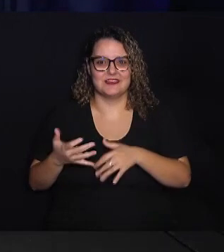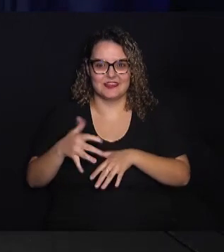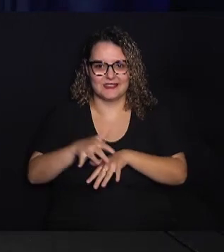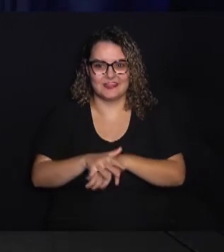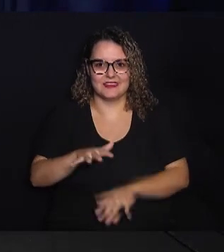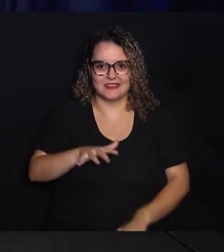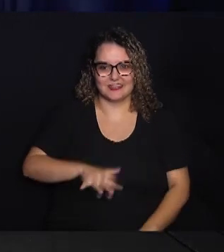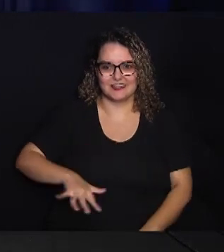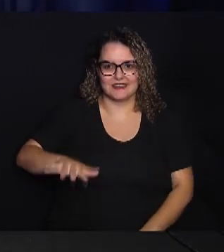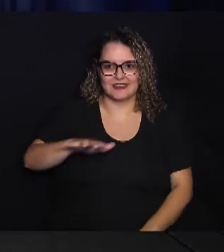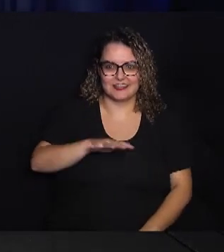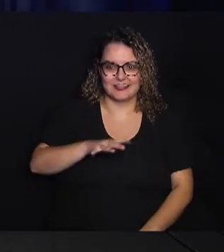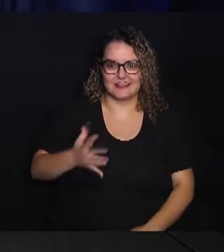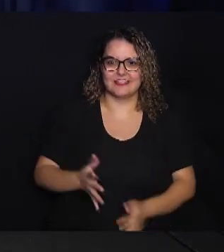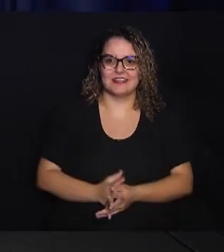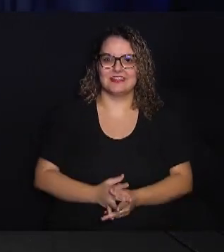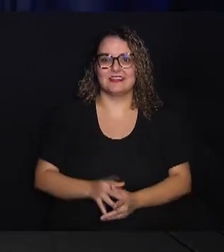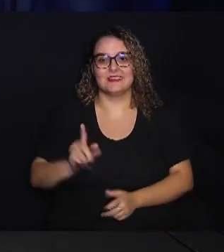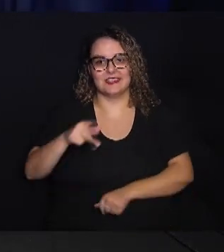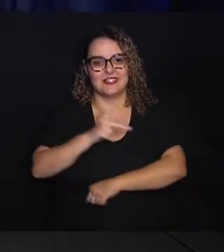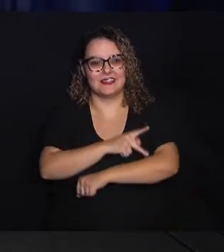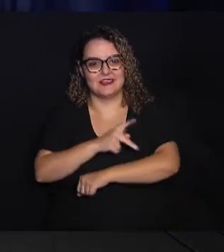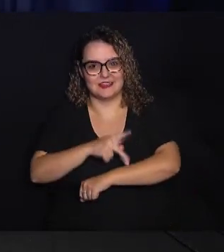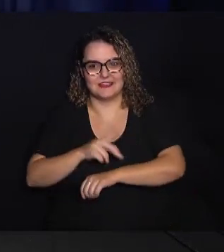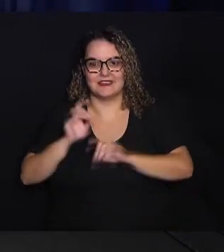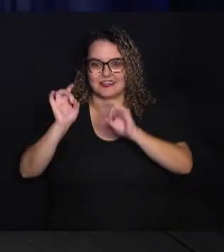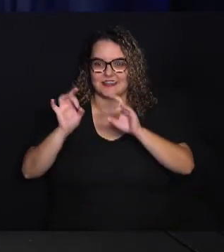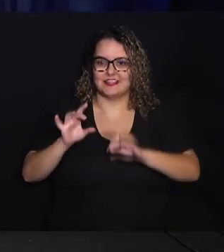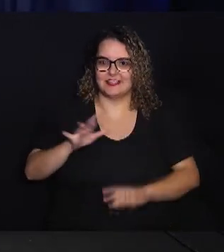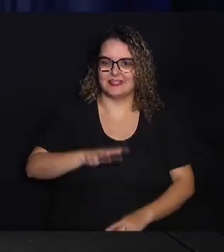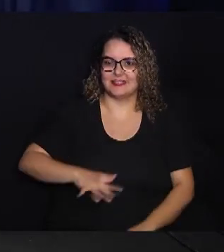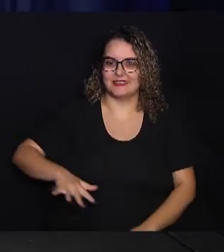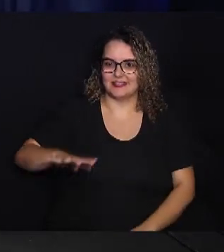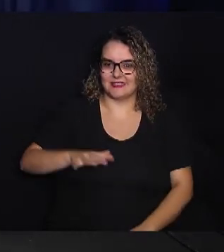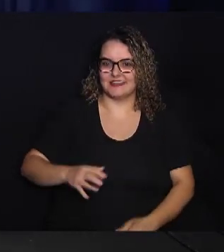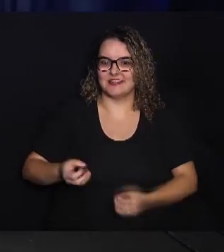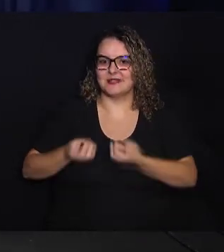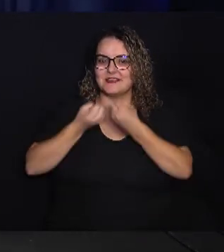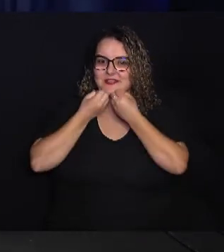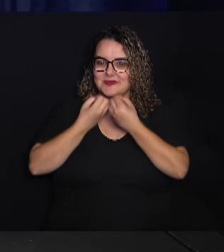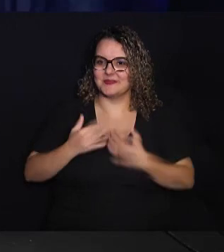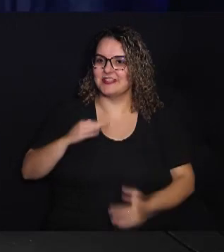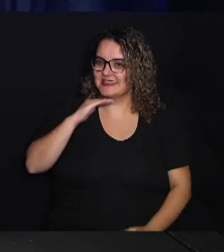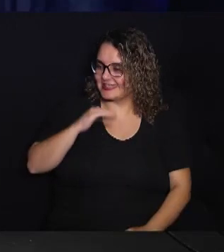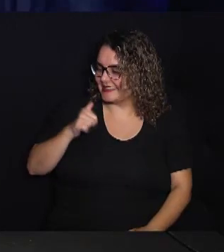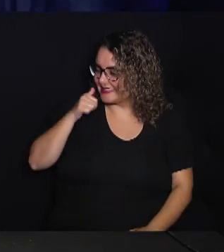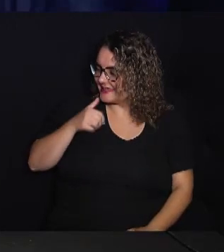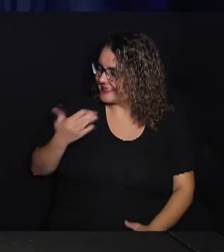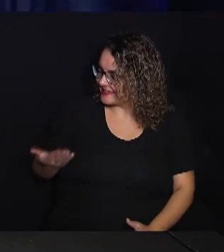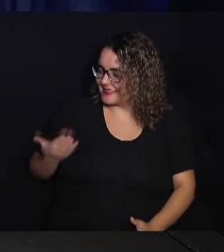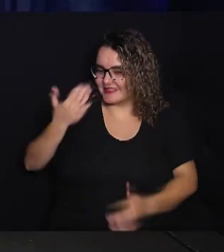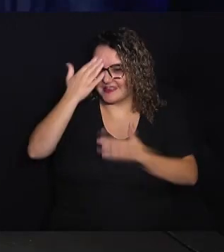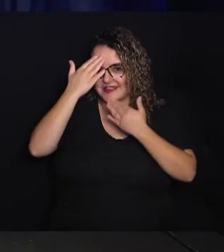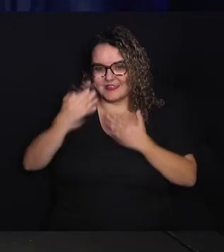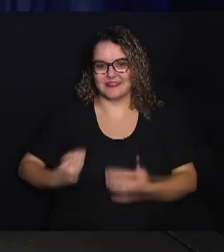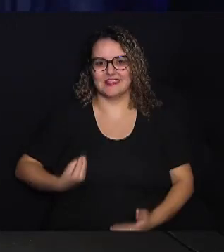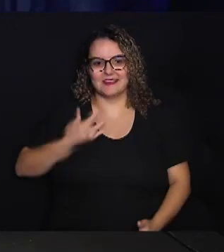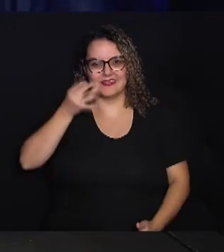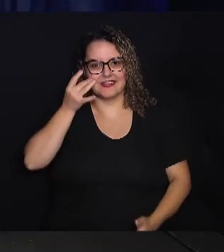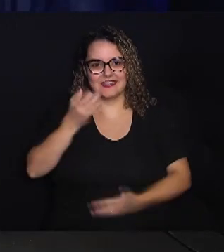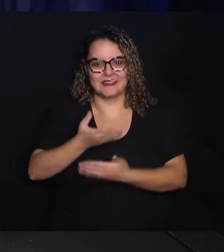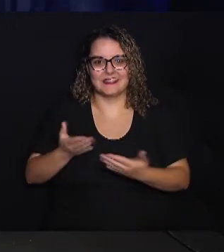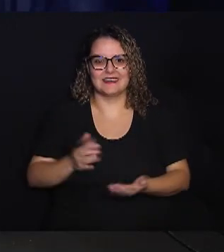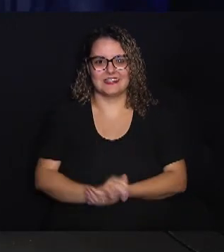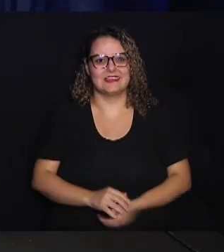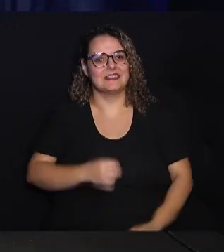área de dança, ela é pedagoga e se especializou nessa área. Muito boa tarde, meninas, muito obrigada pela presença de vocês. Eu que